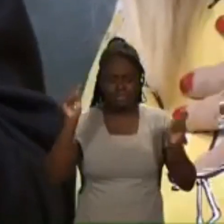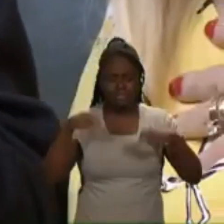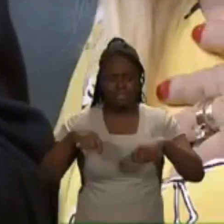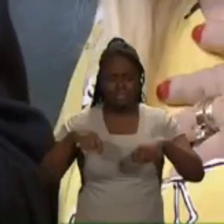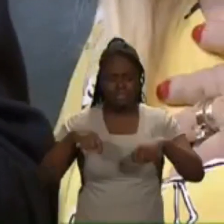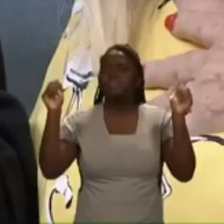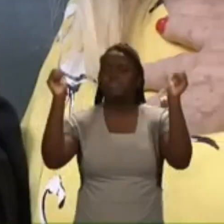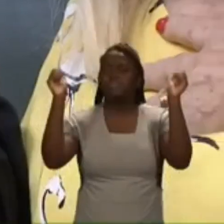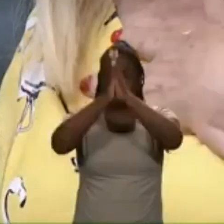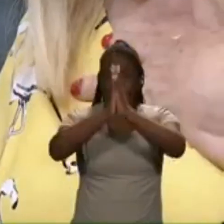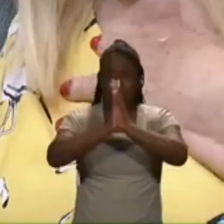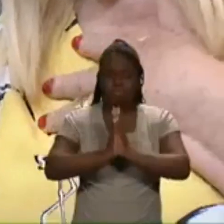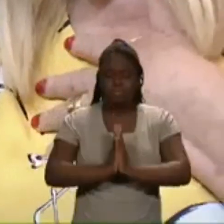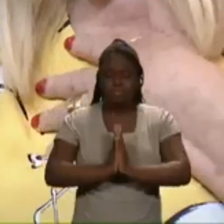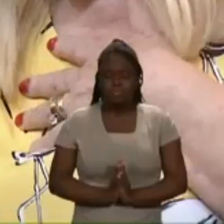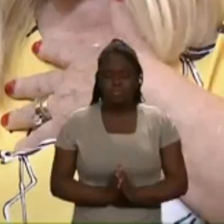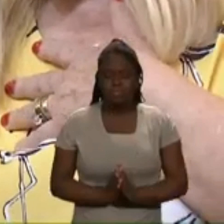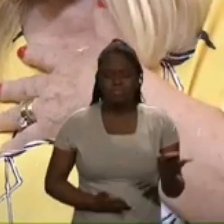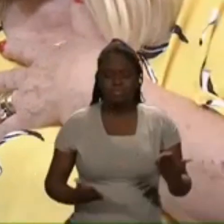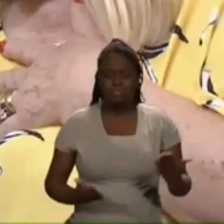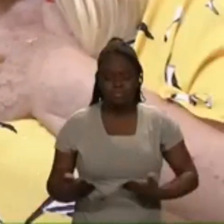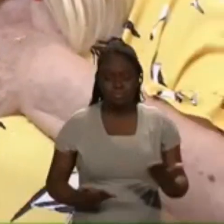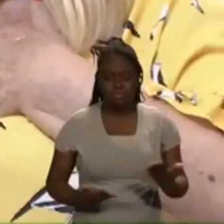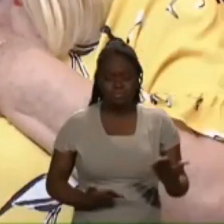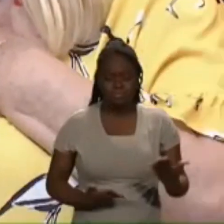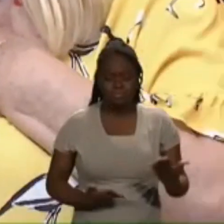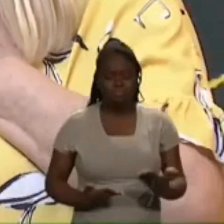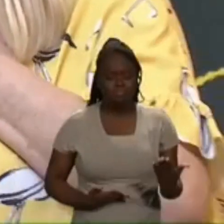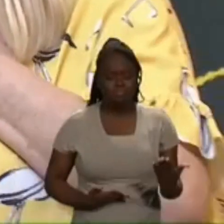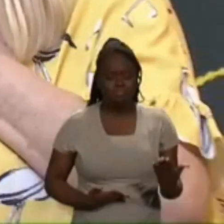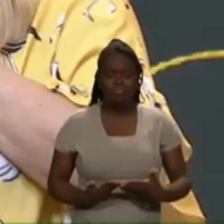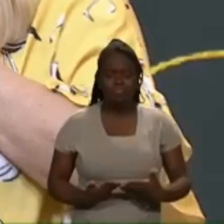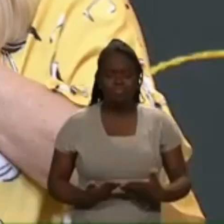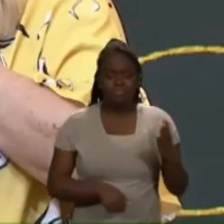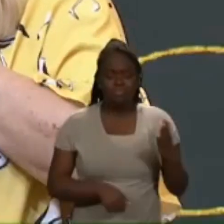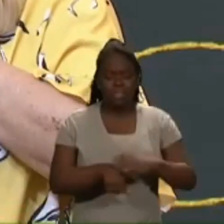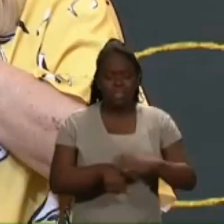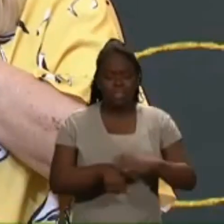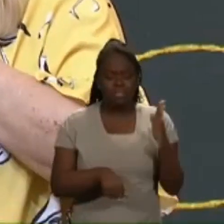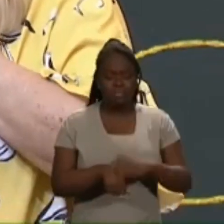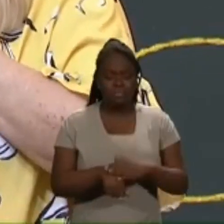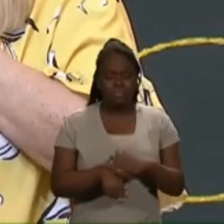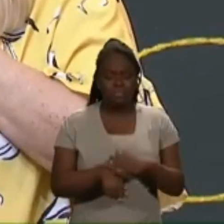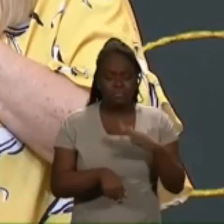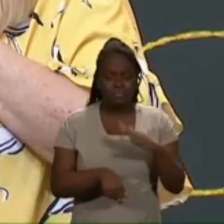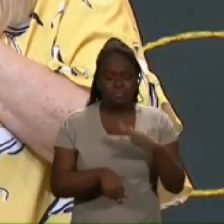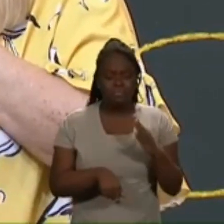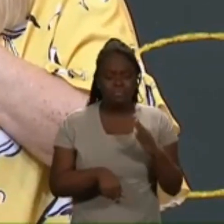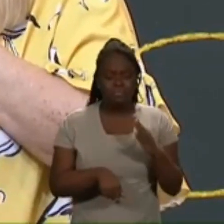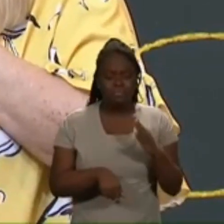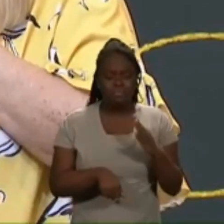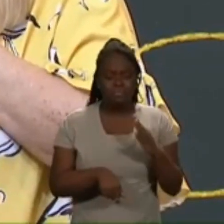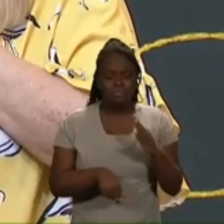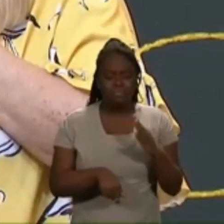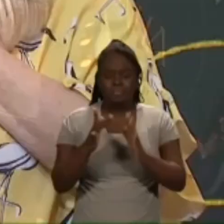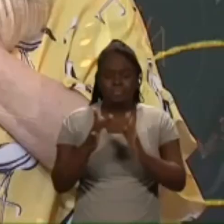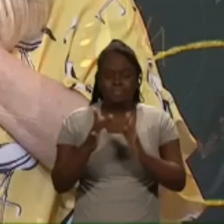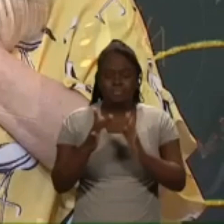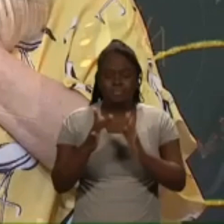amando e te servindo mais e mais. Em nome de Jesus.